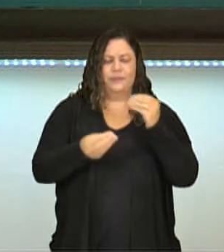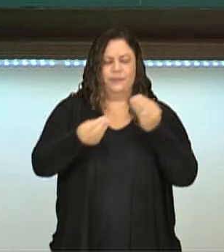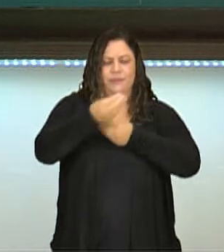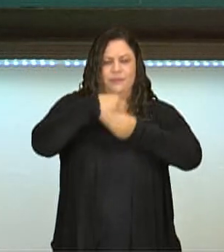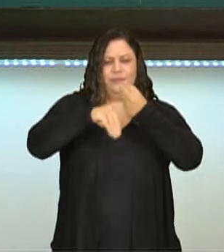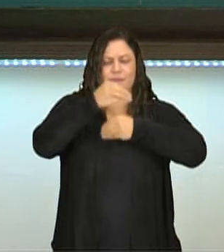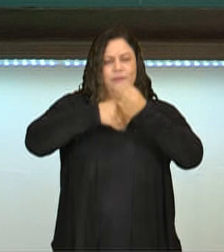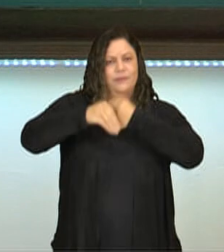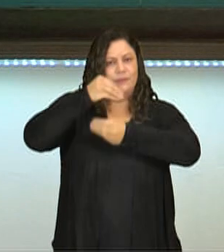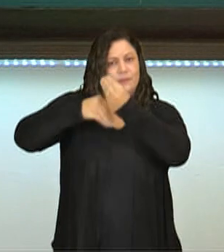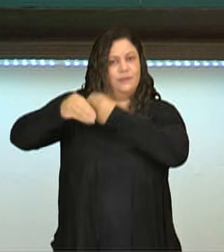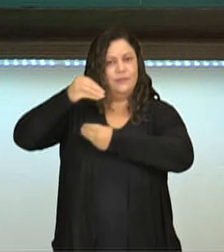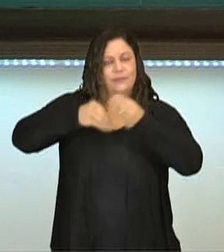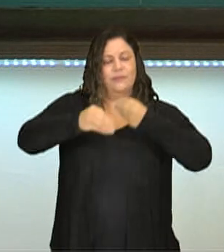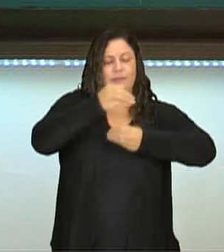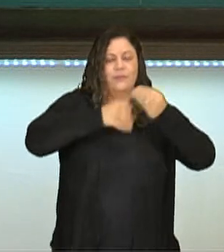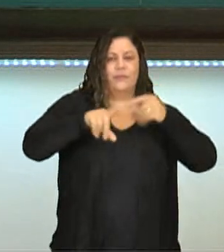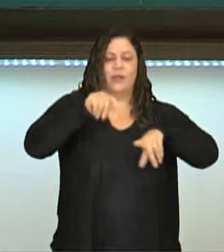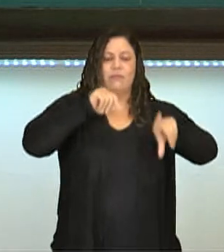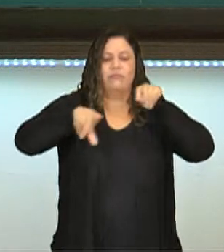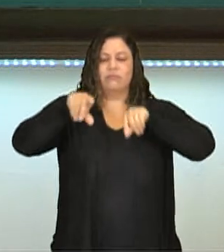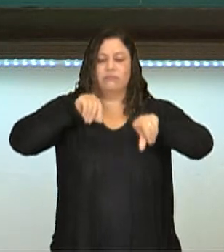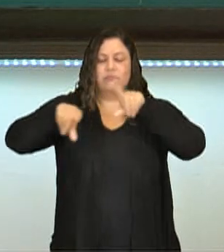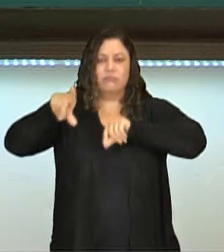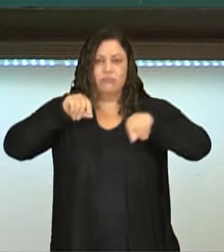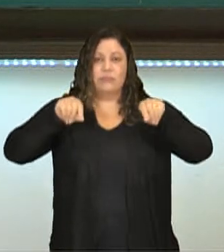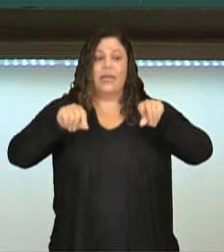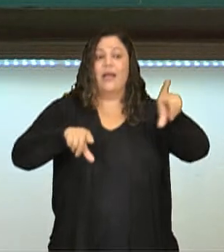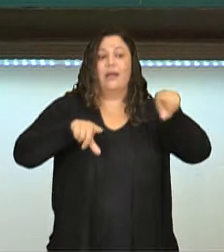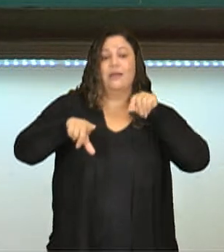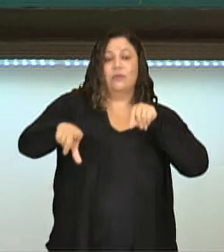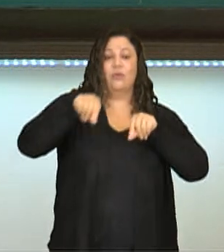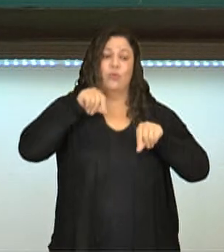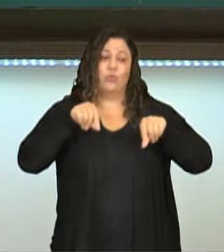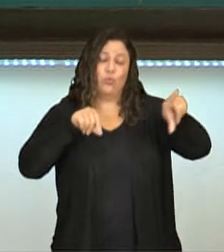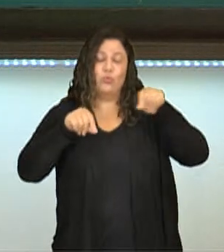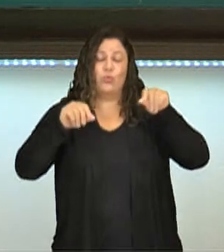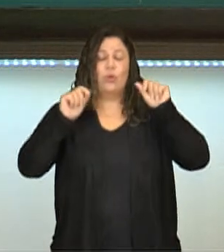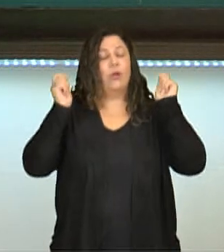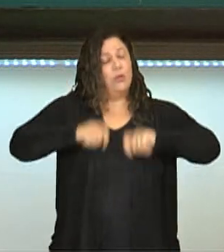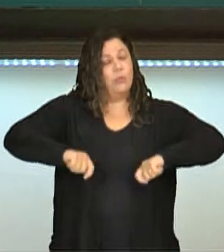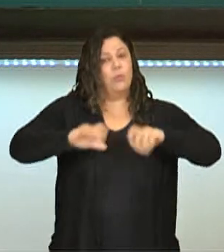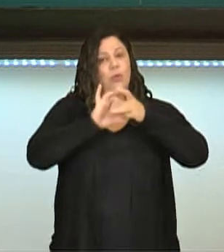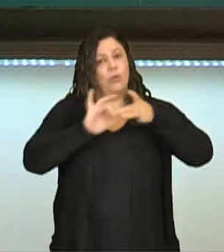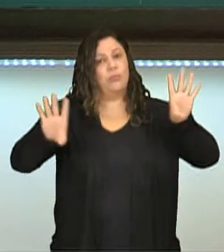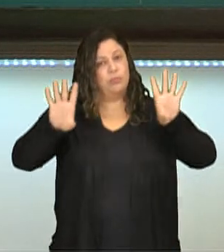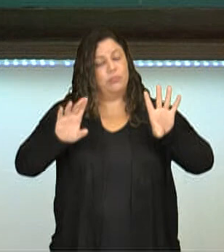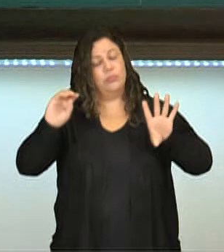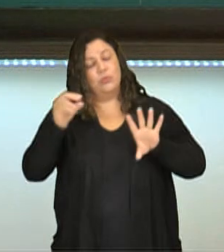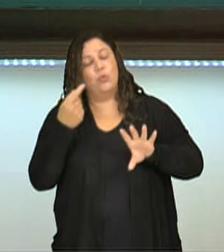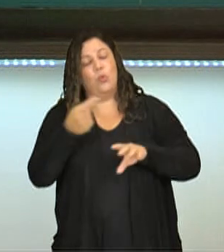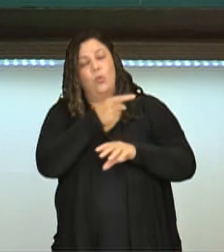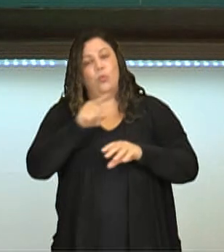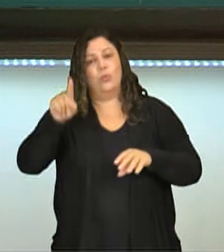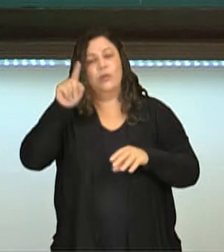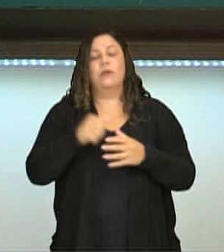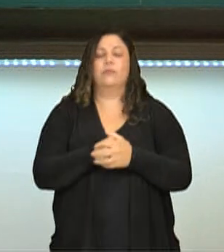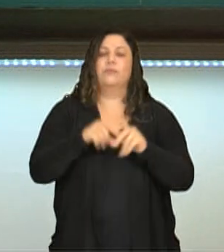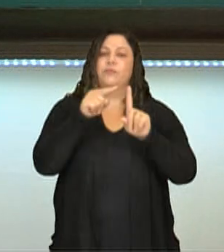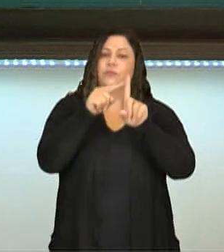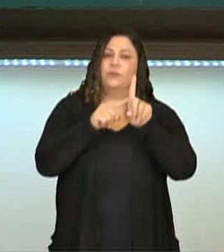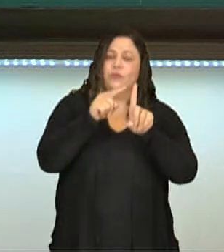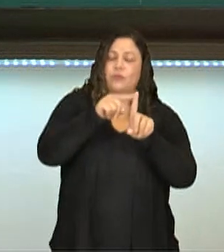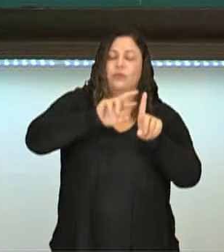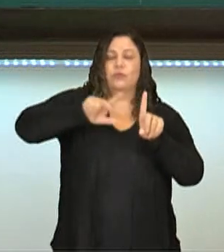entendemos que ela é seletiva, ela escolhe aquilo que ela permite ou não passar. Também os tipos de transporte através